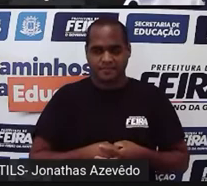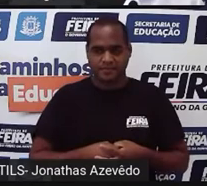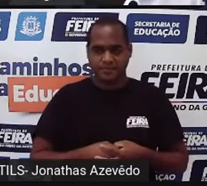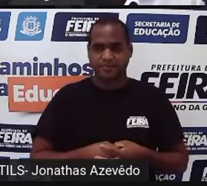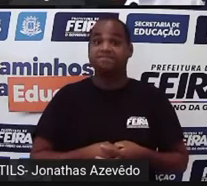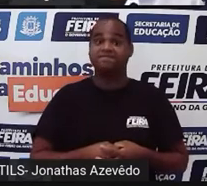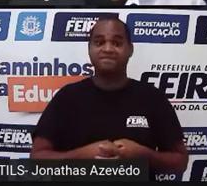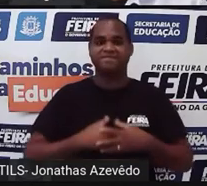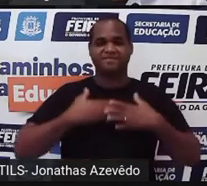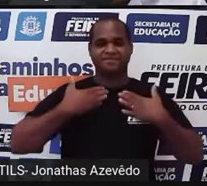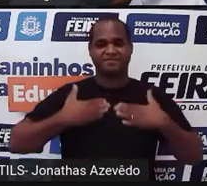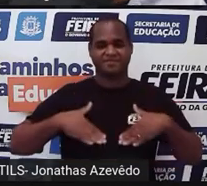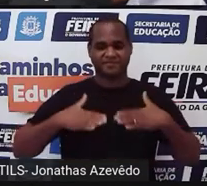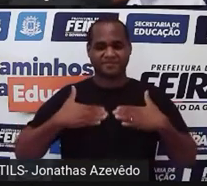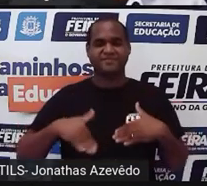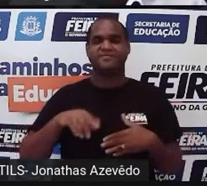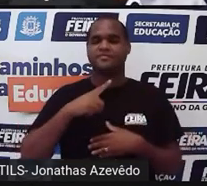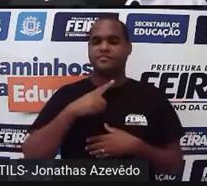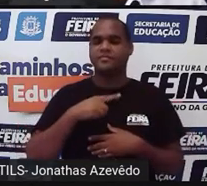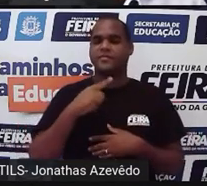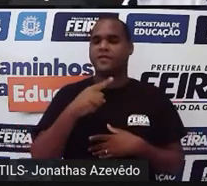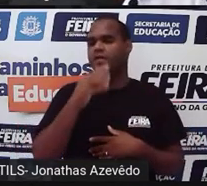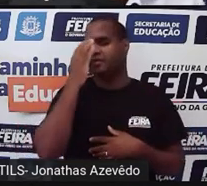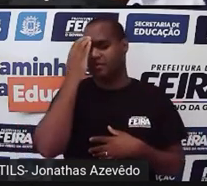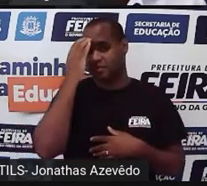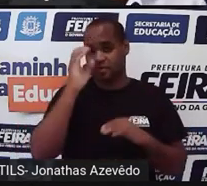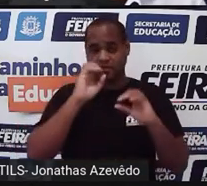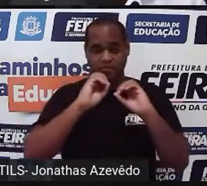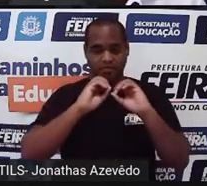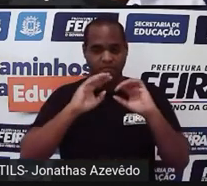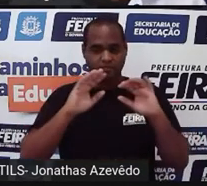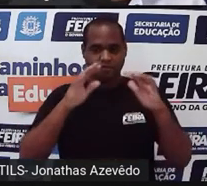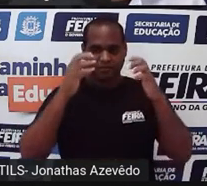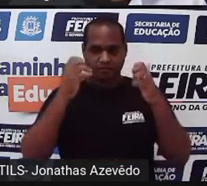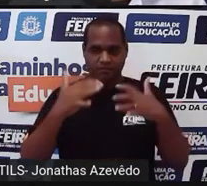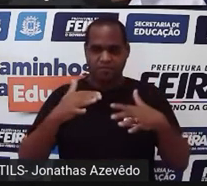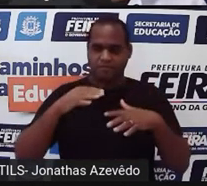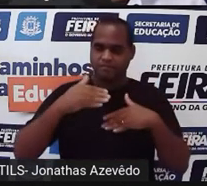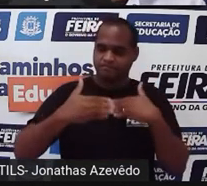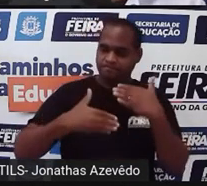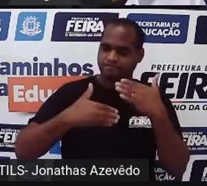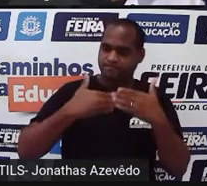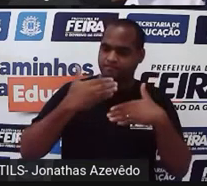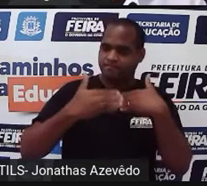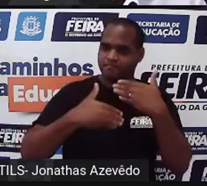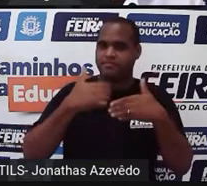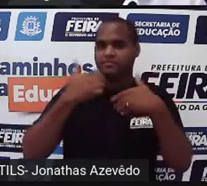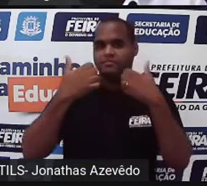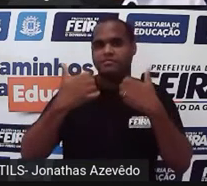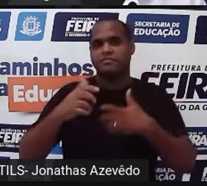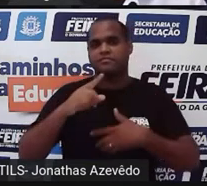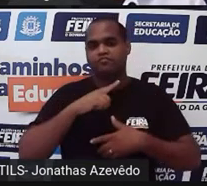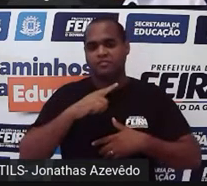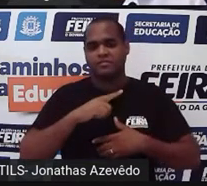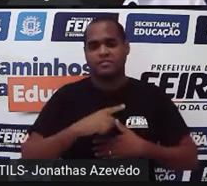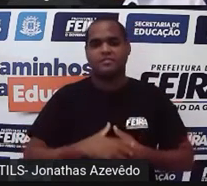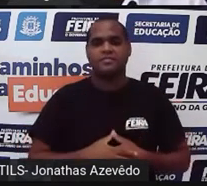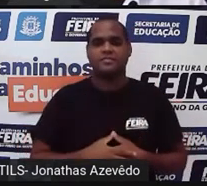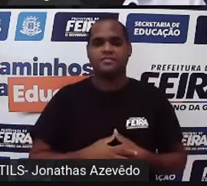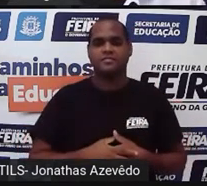Vamos devagar para a gente entender passo a passo, tá bom?